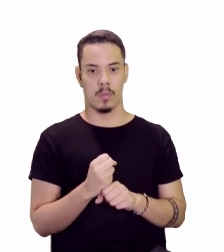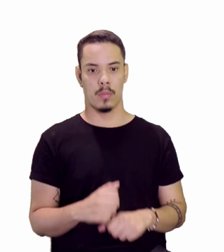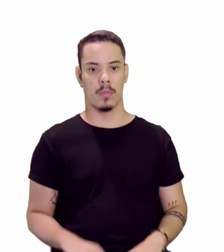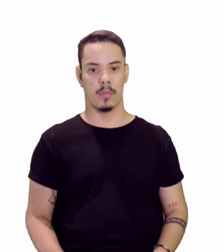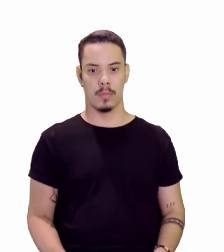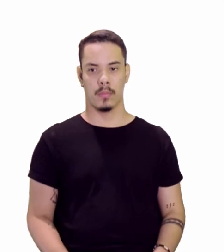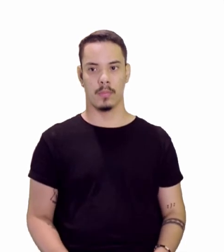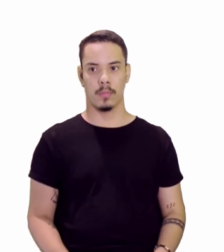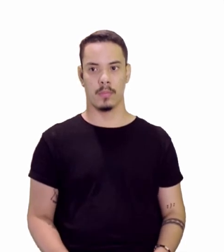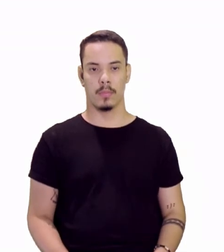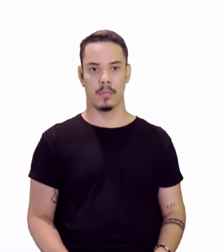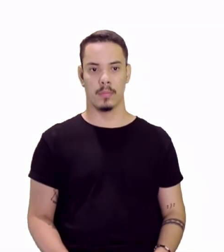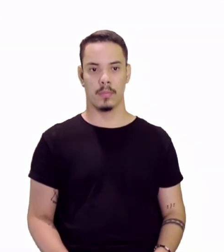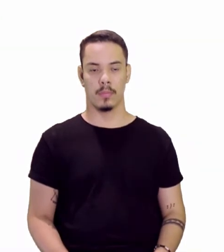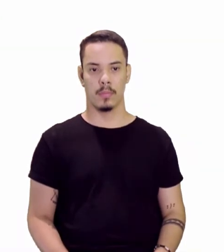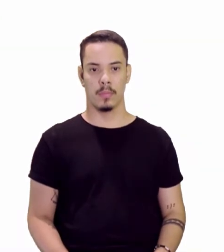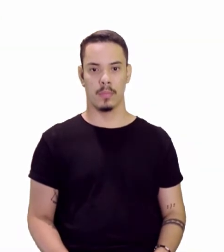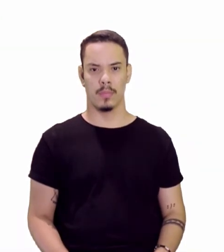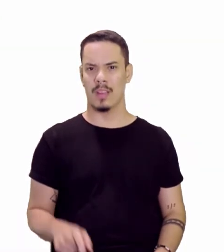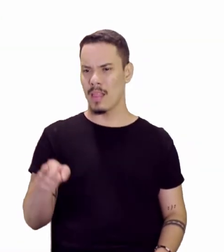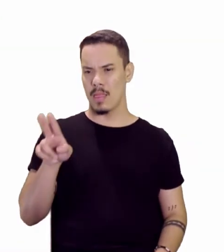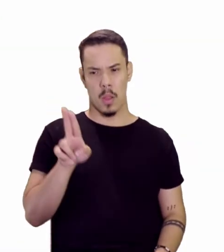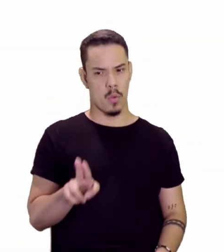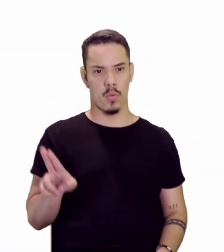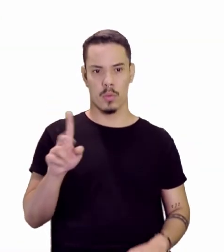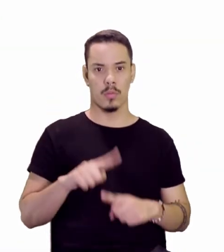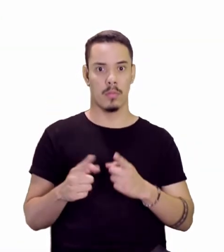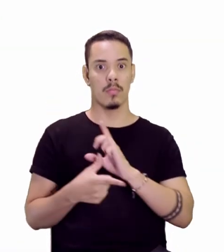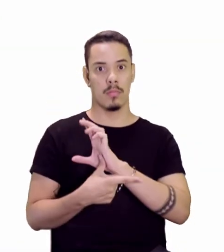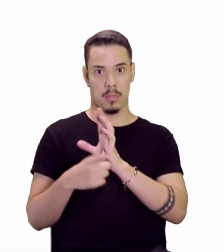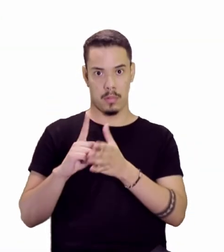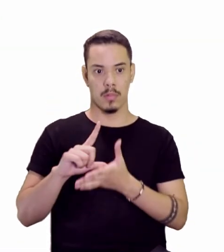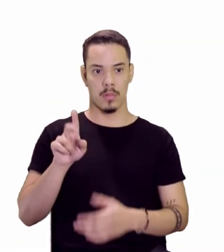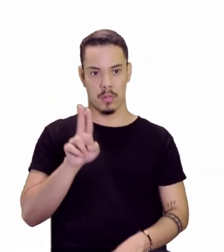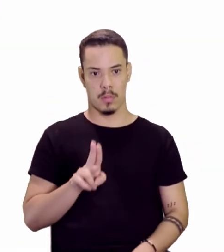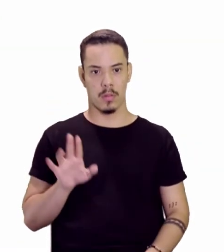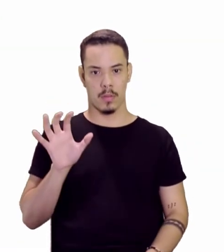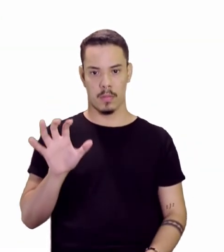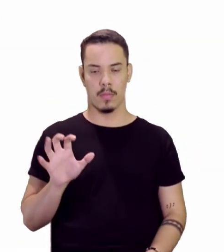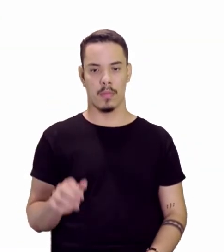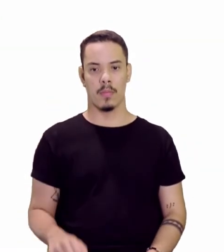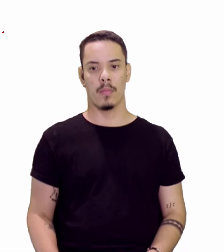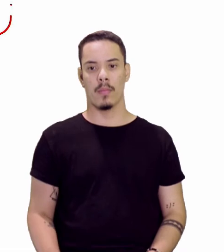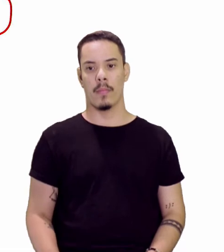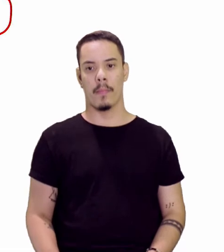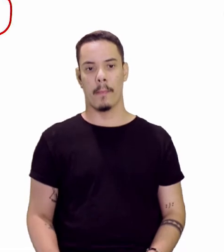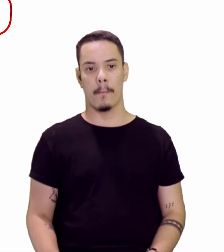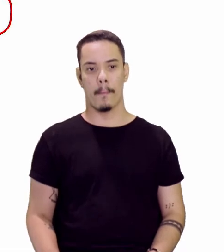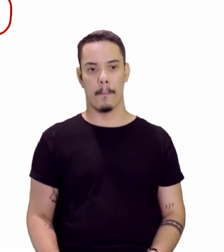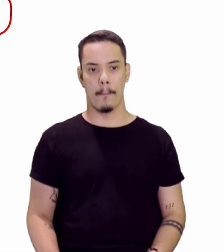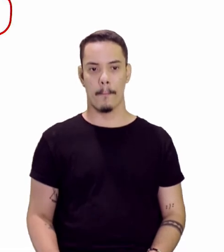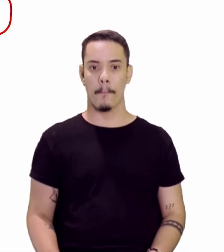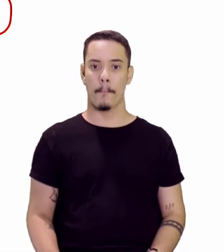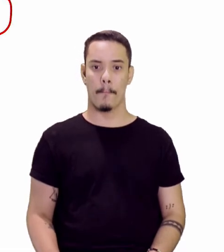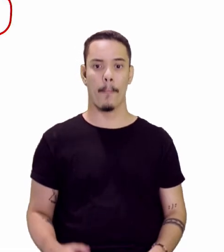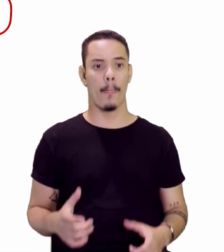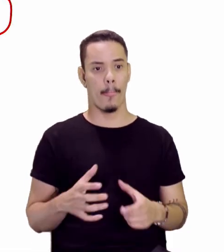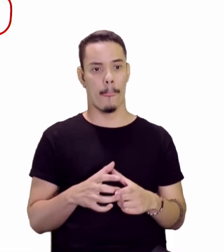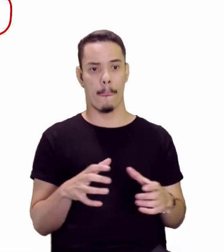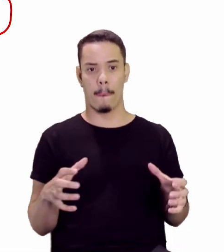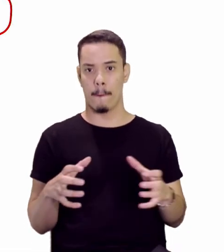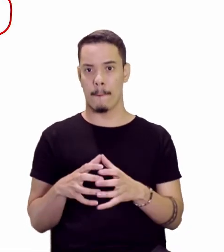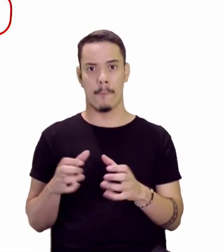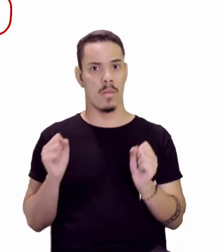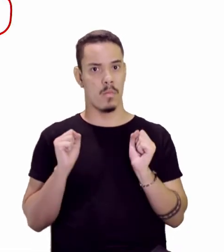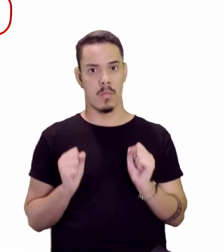analisar aqui, olha só. Não se usa mais esse tipo de questão, mas antigamente usava, né? Ó, a esfera maciça em tamanho, ela pode ser bem menor que a oca,